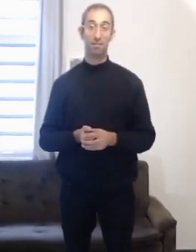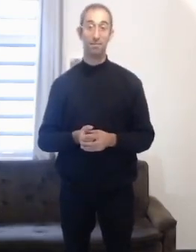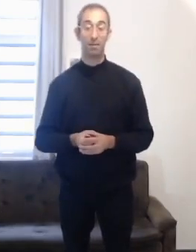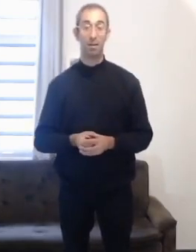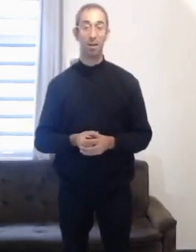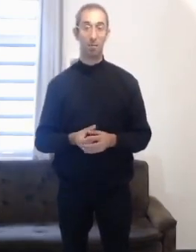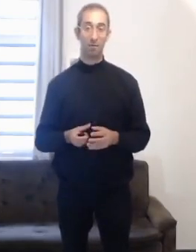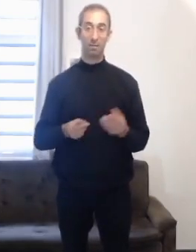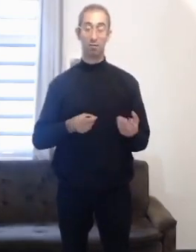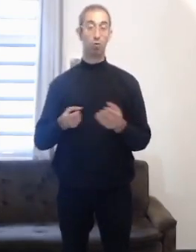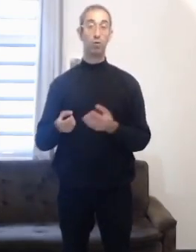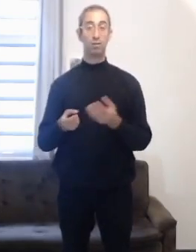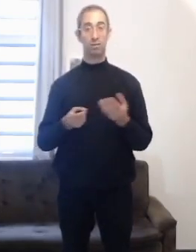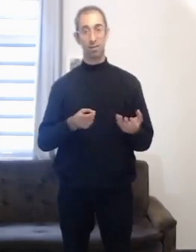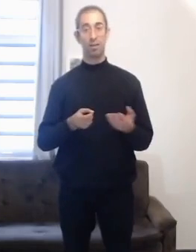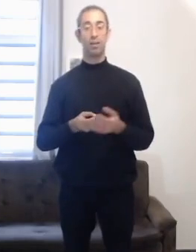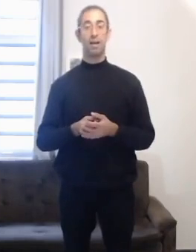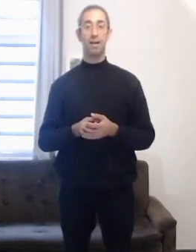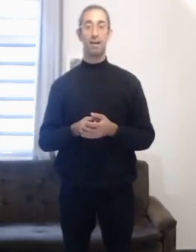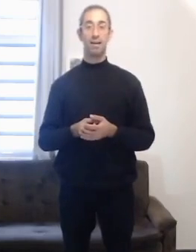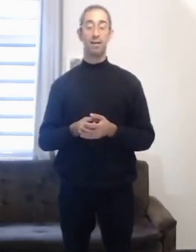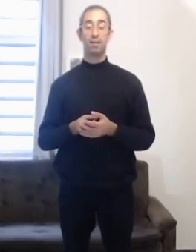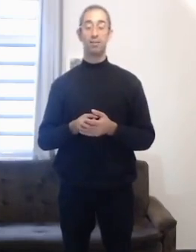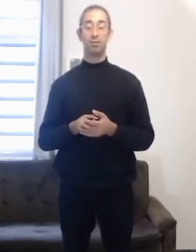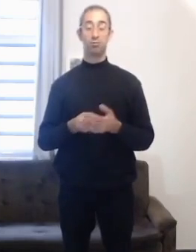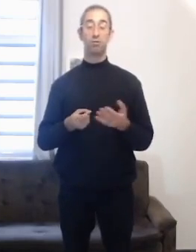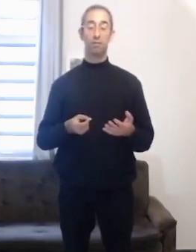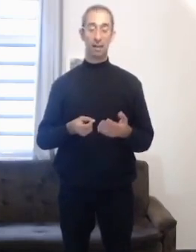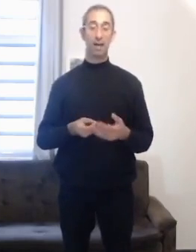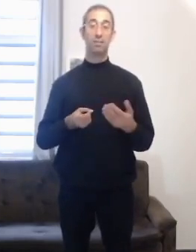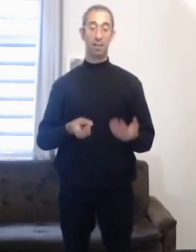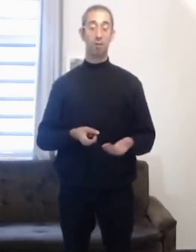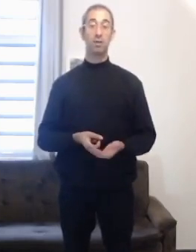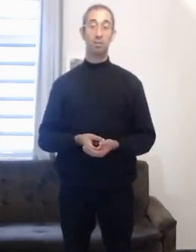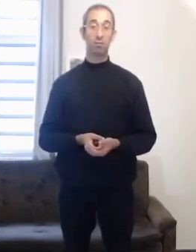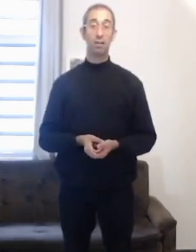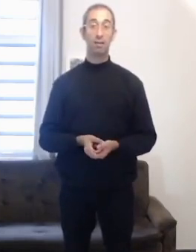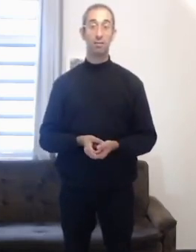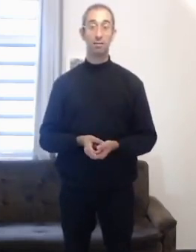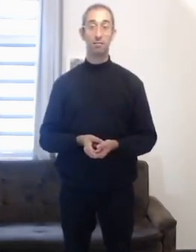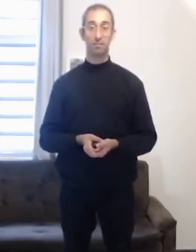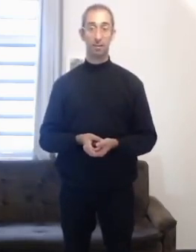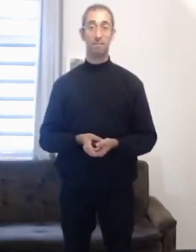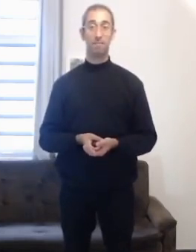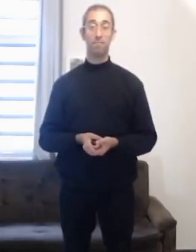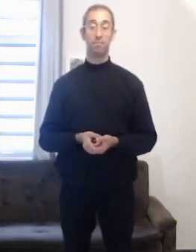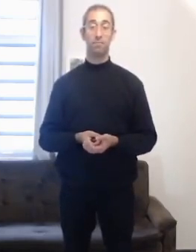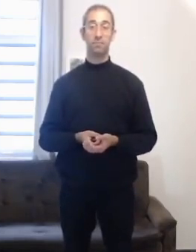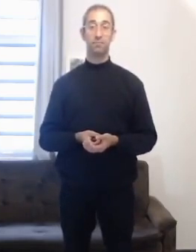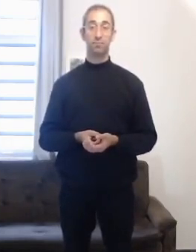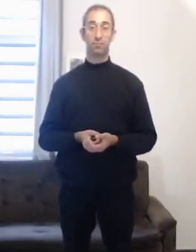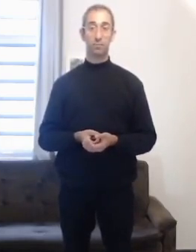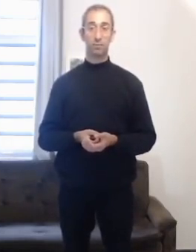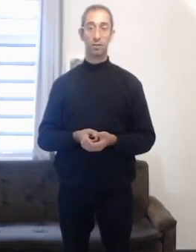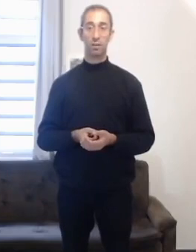seta, para ver se as duas estão justificadas e realmente acontece, tá?